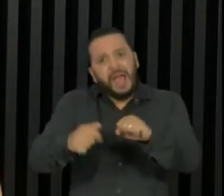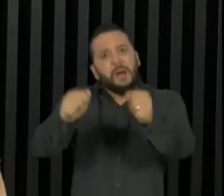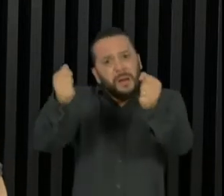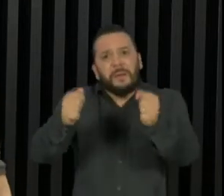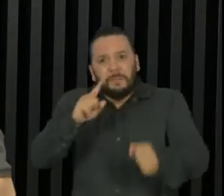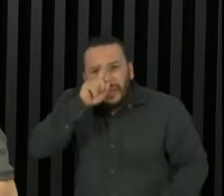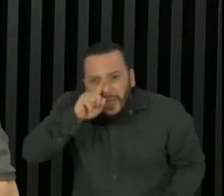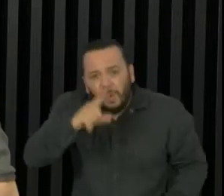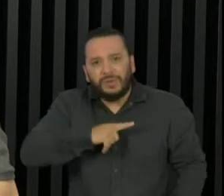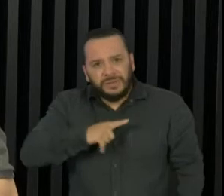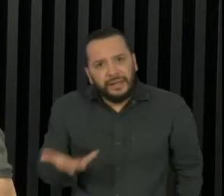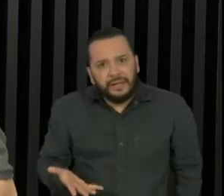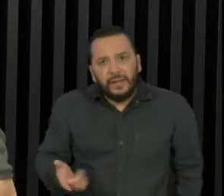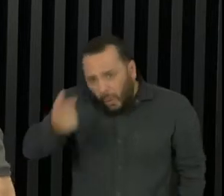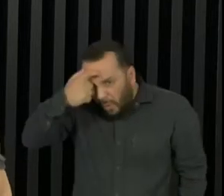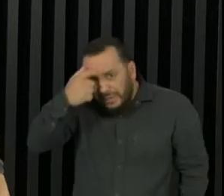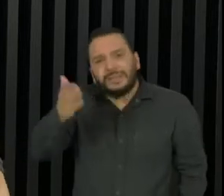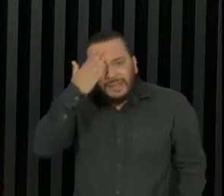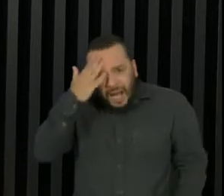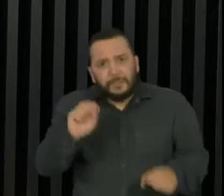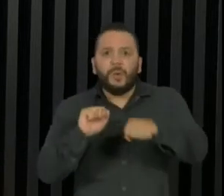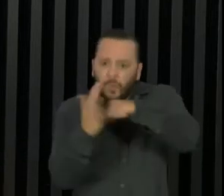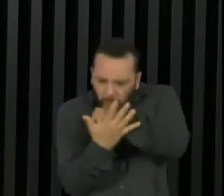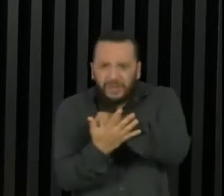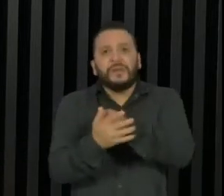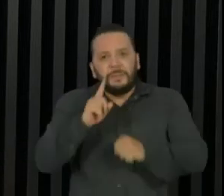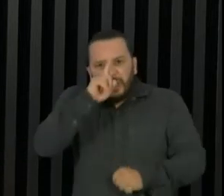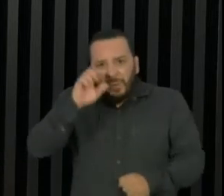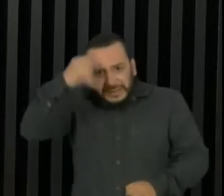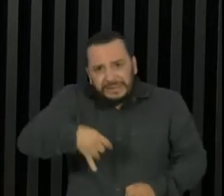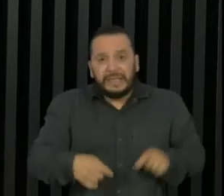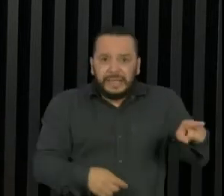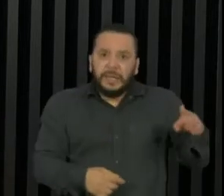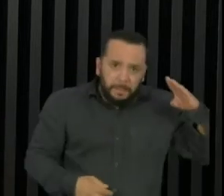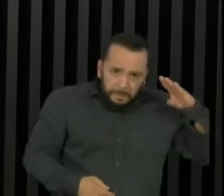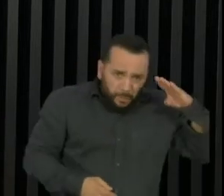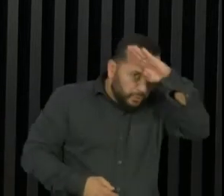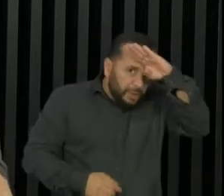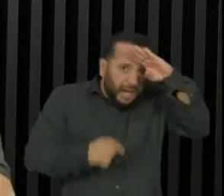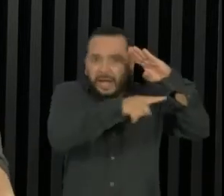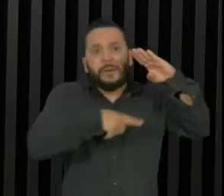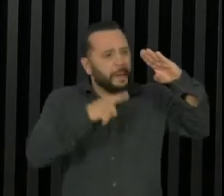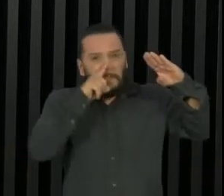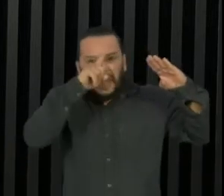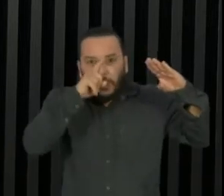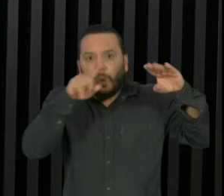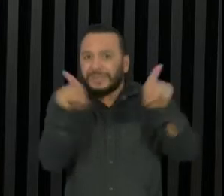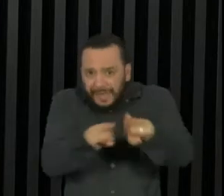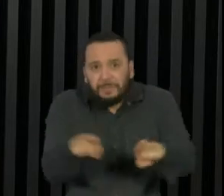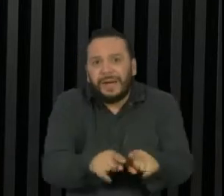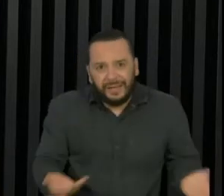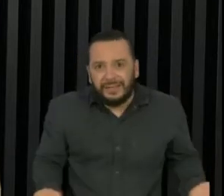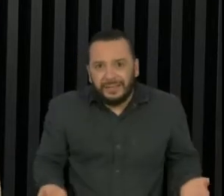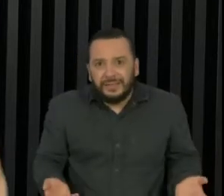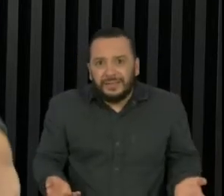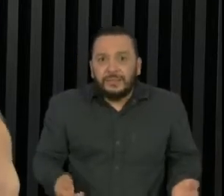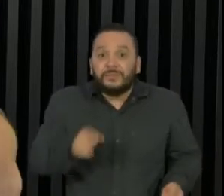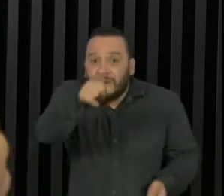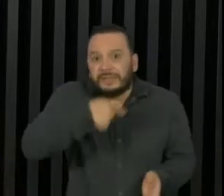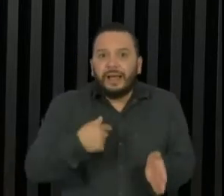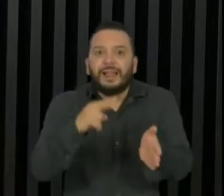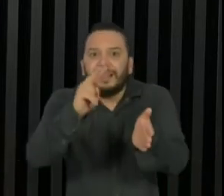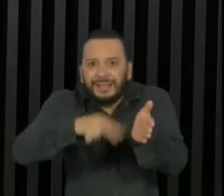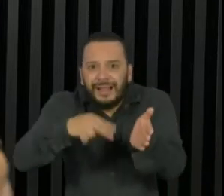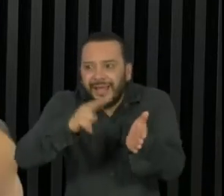tem que ter o mínimo de discernimento para saber que Jair Bolsonaro é uma ameaça. Basta ler o mínimo, assim como você lê